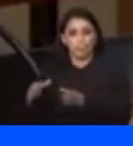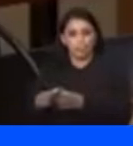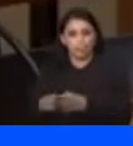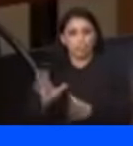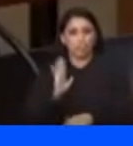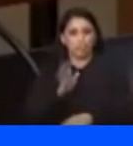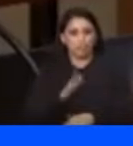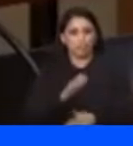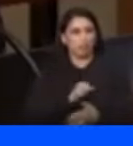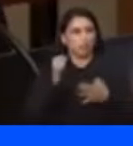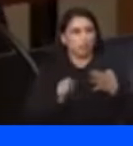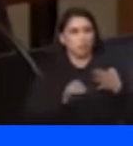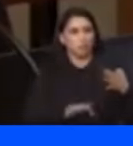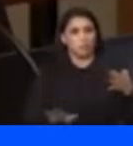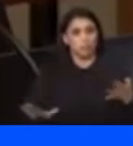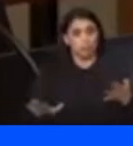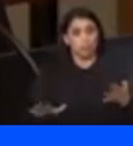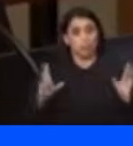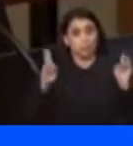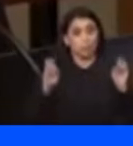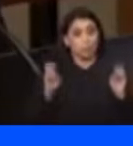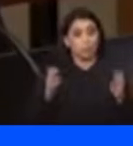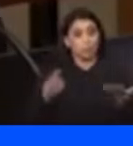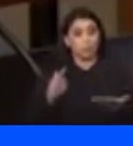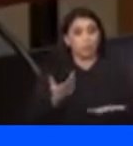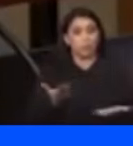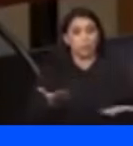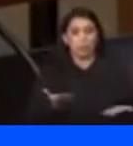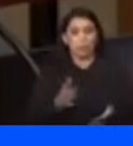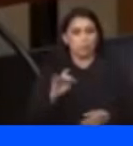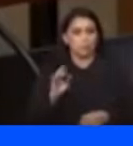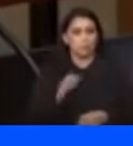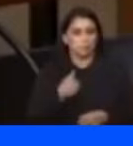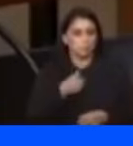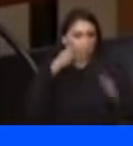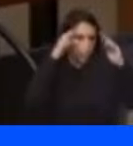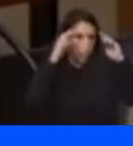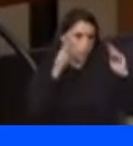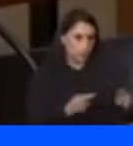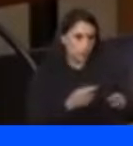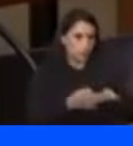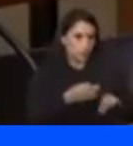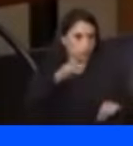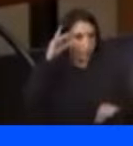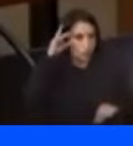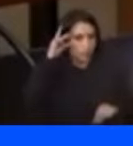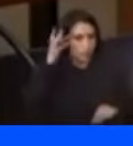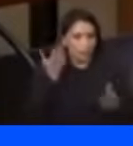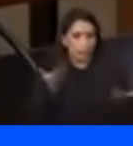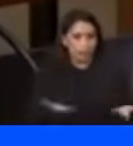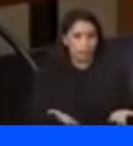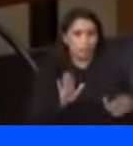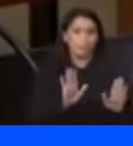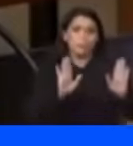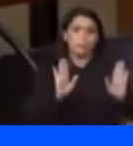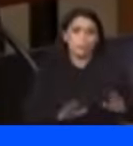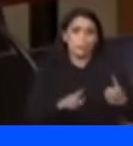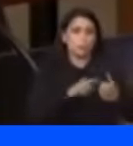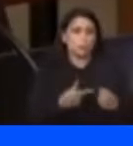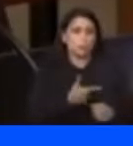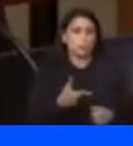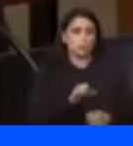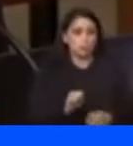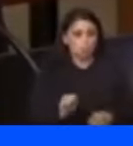ao acordo de não persecução penal. Mas pouco importa isso, com todo respeito, ministro André, porque o artigo 28A é muito claro. Independentemente